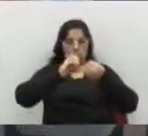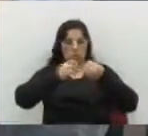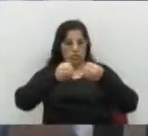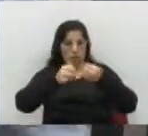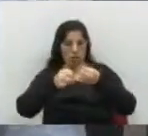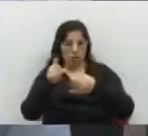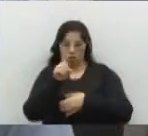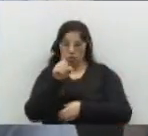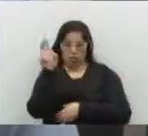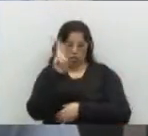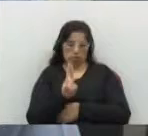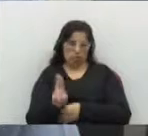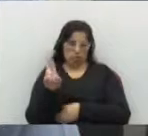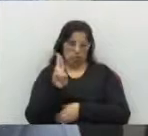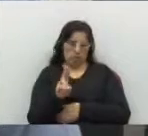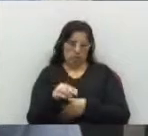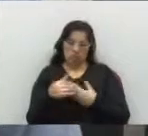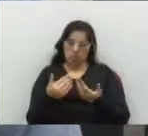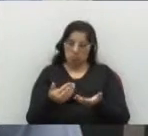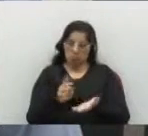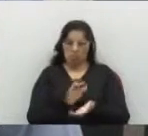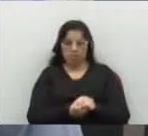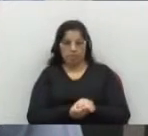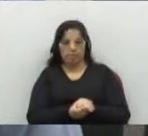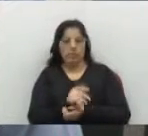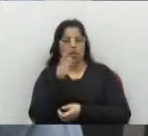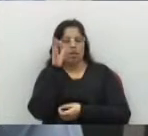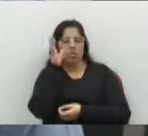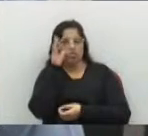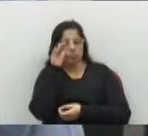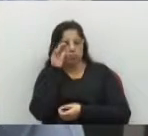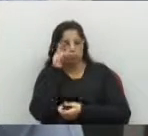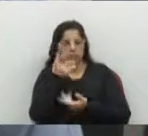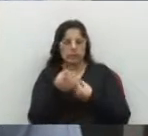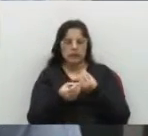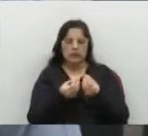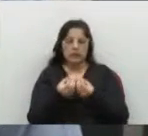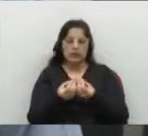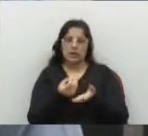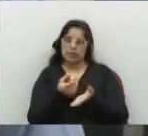sendo utilizado. Curiosamente, a gente